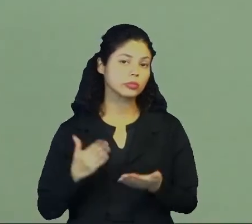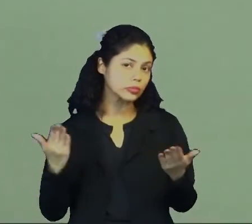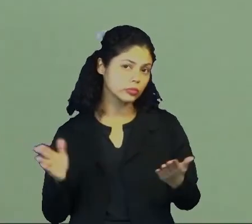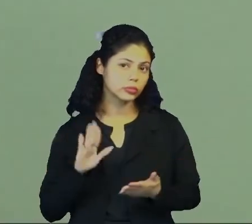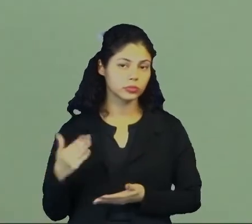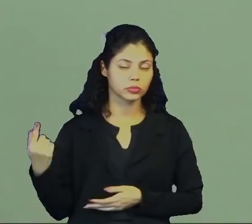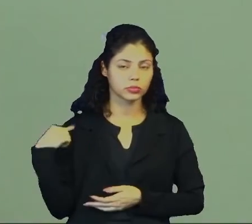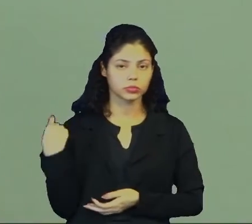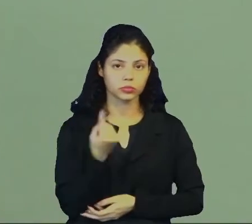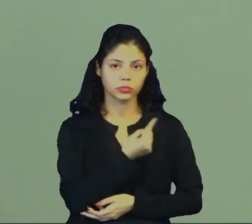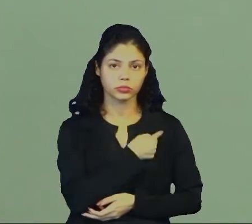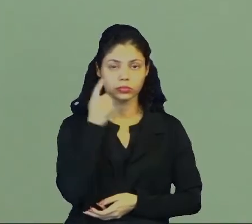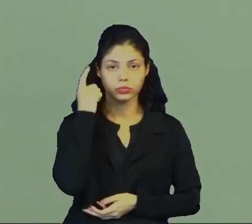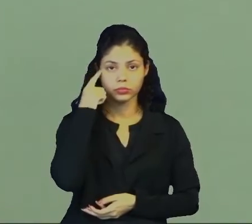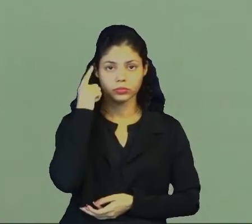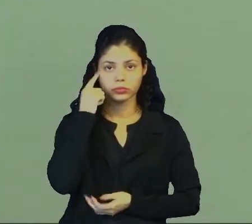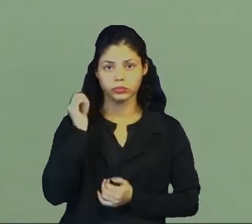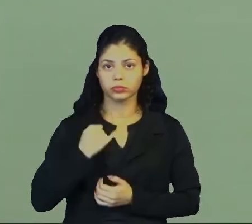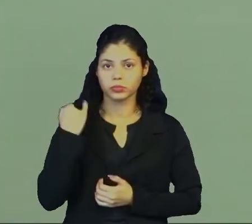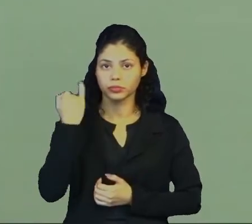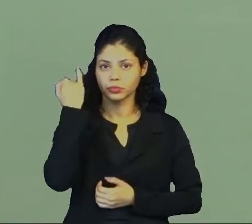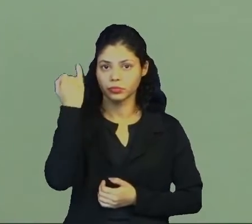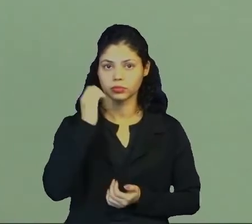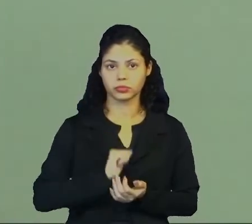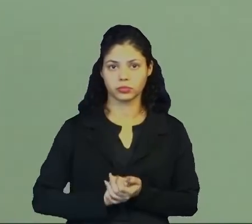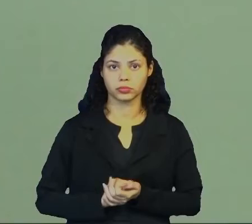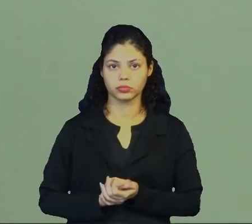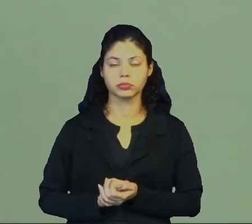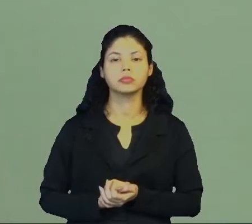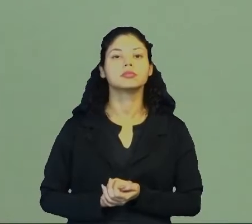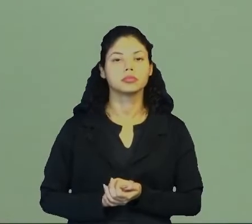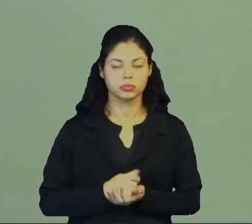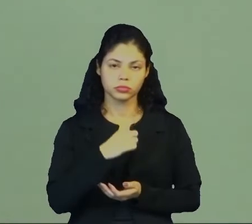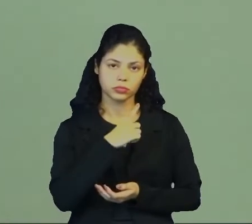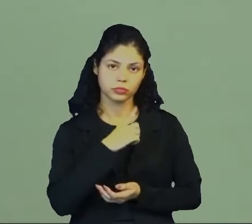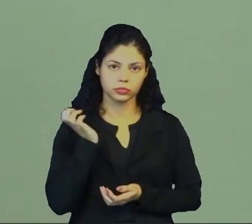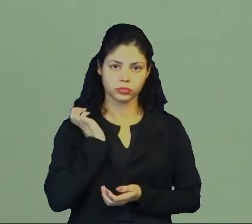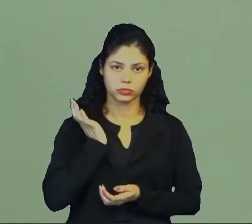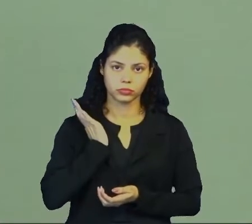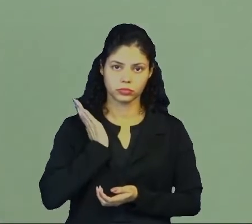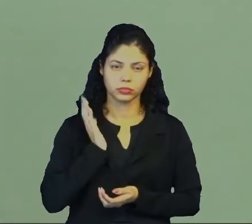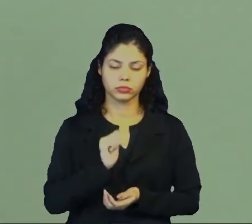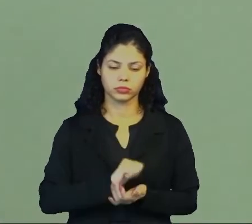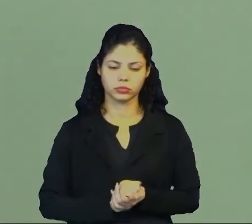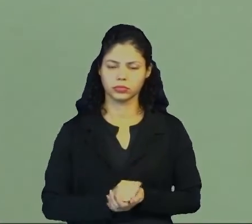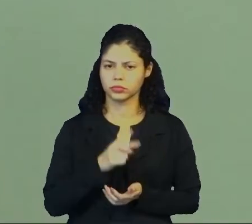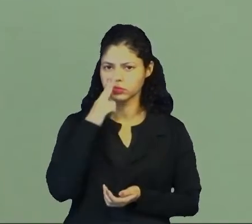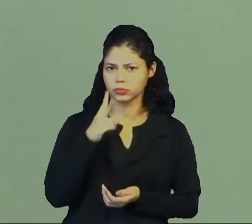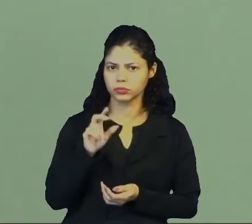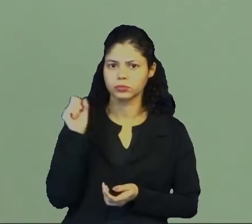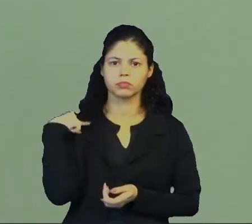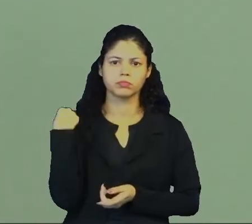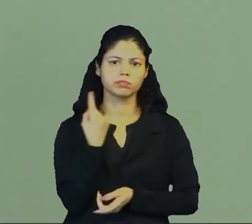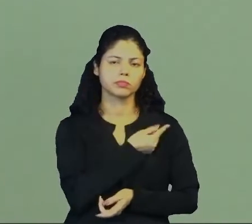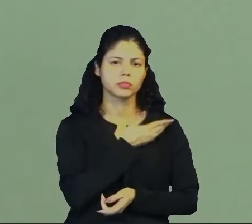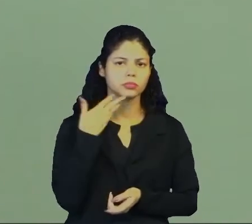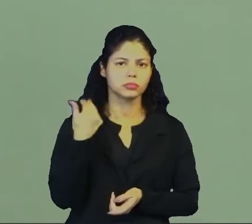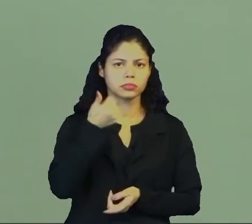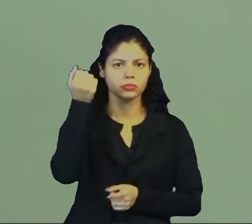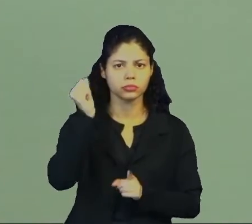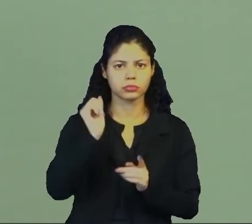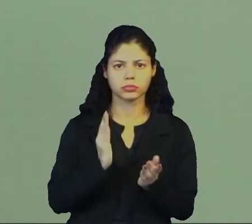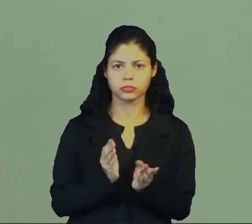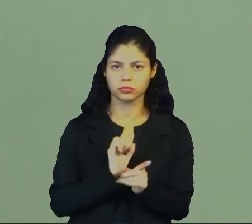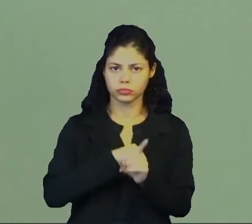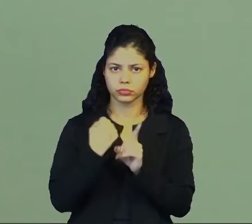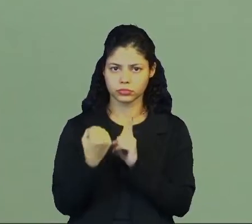Quando a gente pensa na importância das revoluções burguesas, a gente pensa no legado delas para a nossa sociedade ocidental